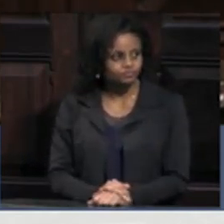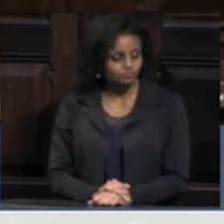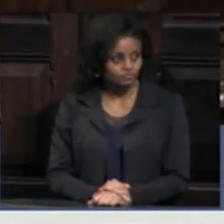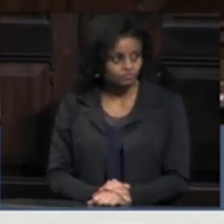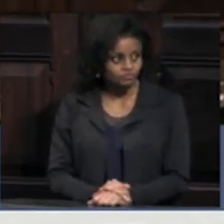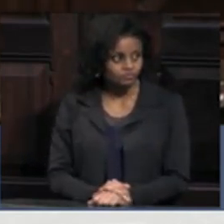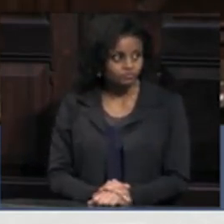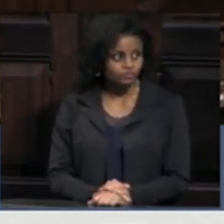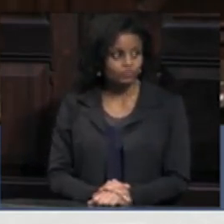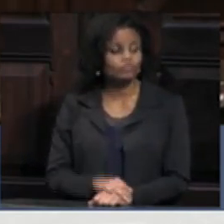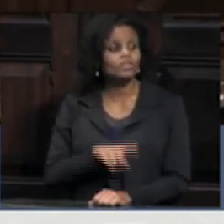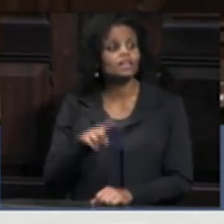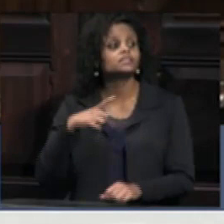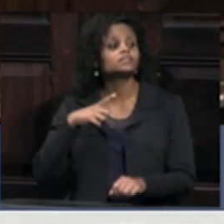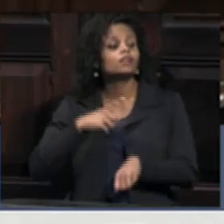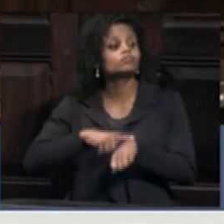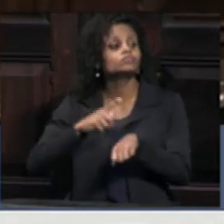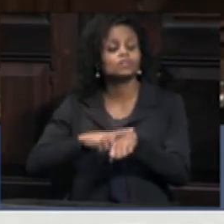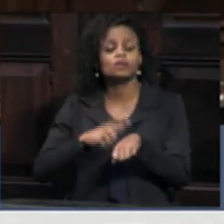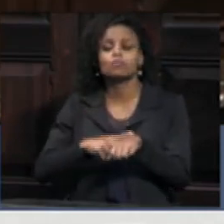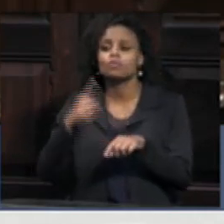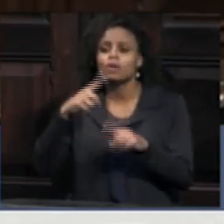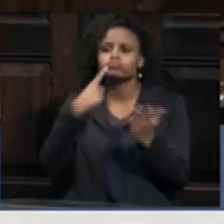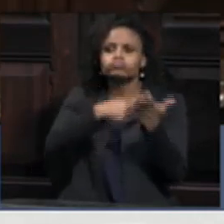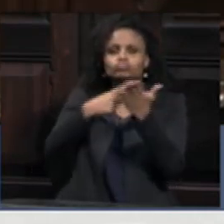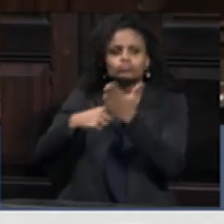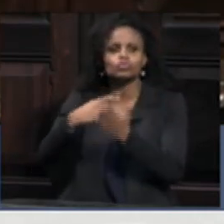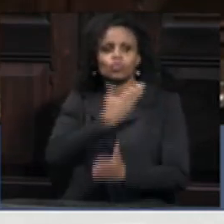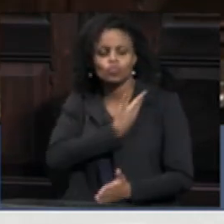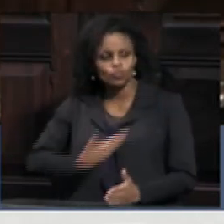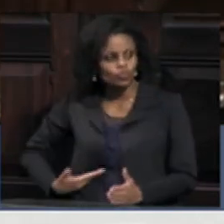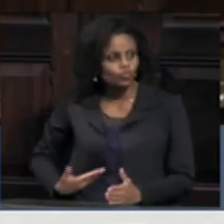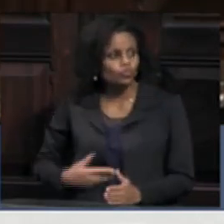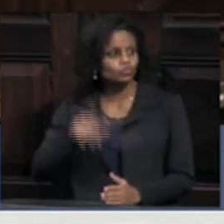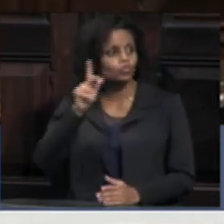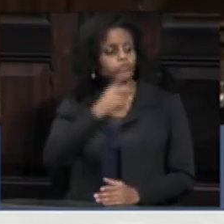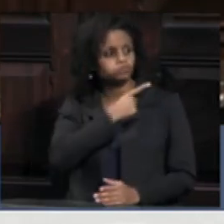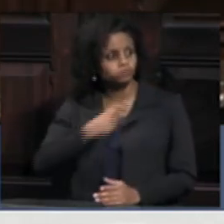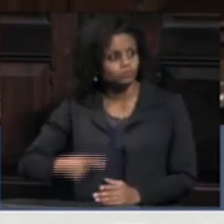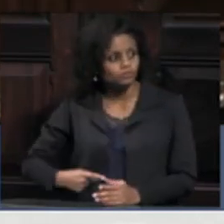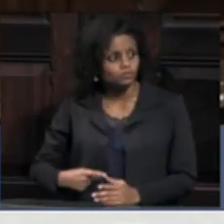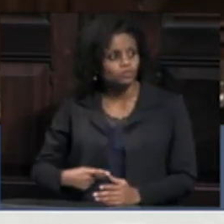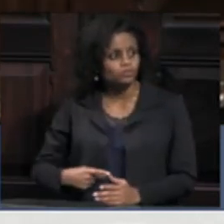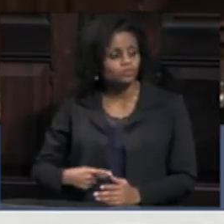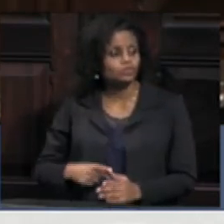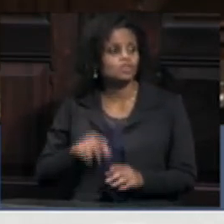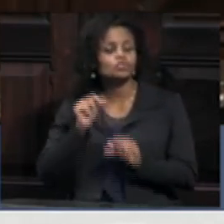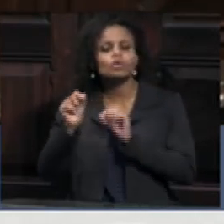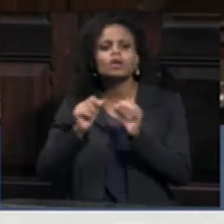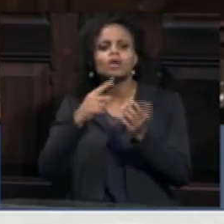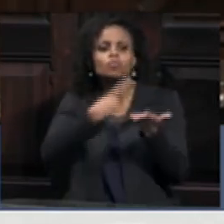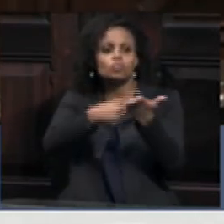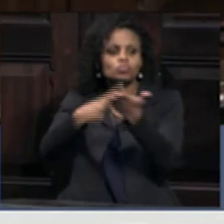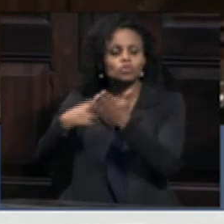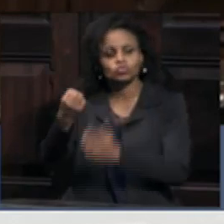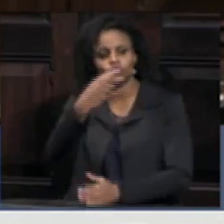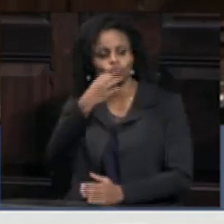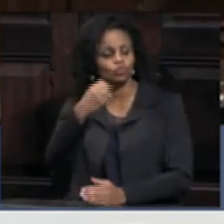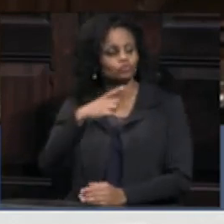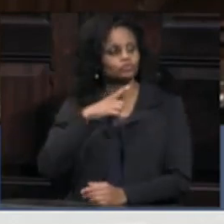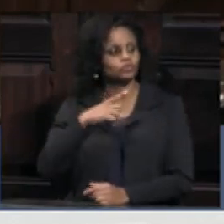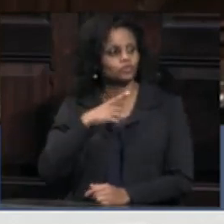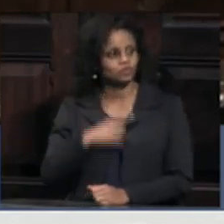a União novos termos, novos aspectos desse acordo, não apenas as garantias, eventualmente novas